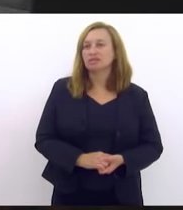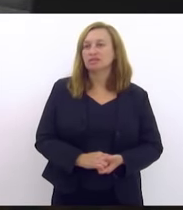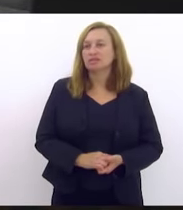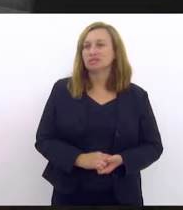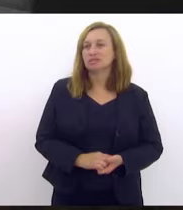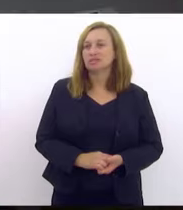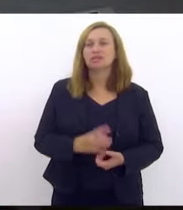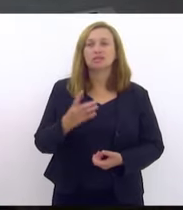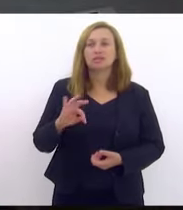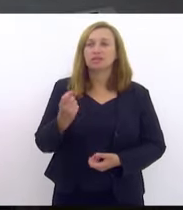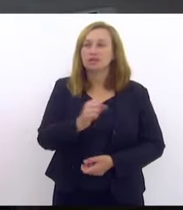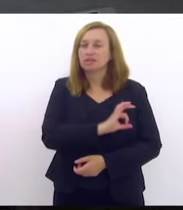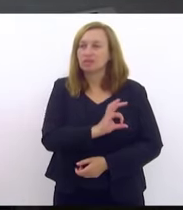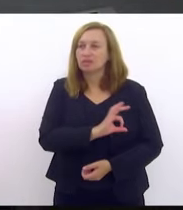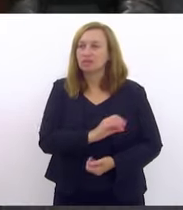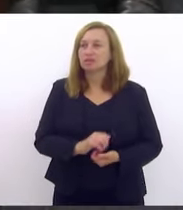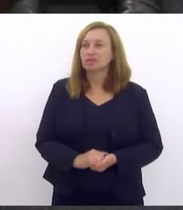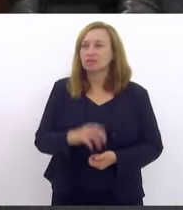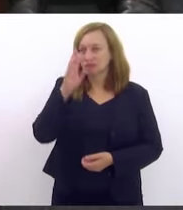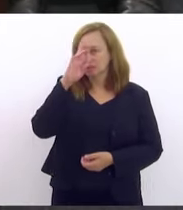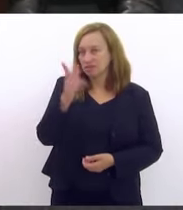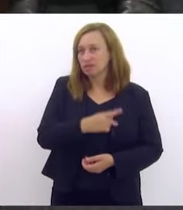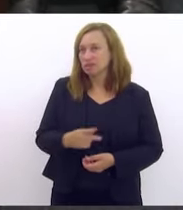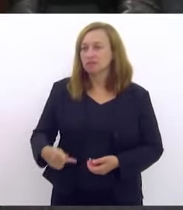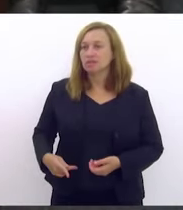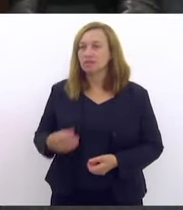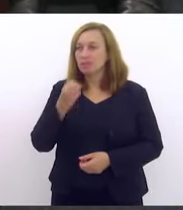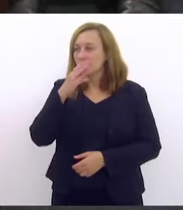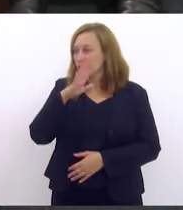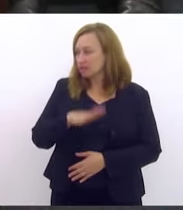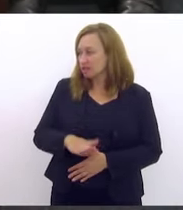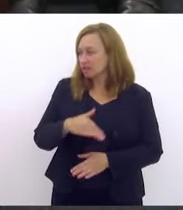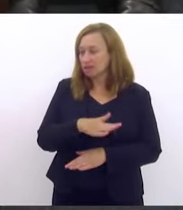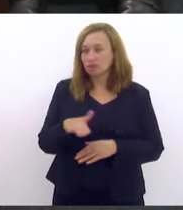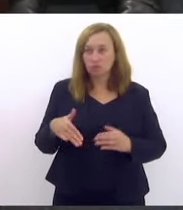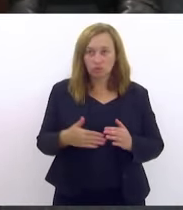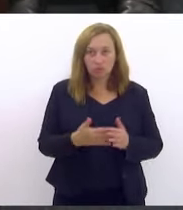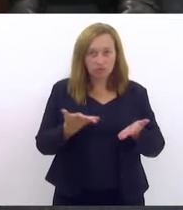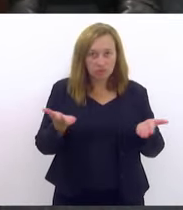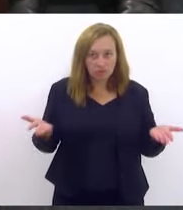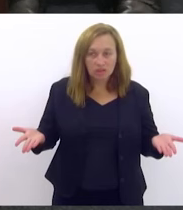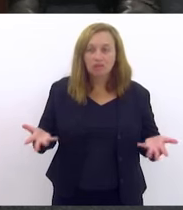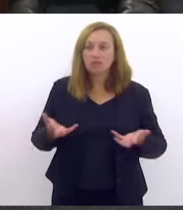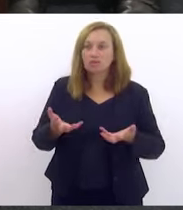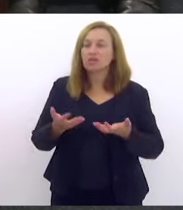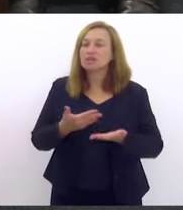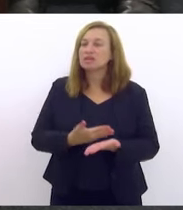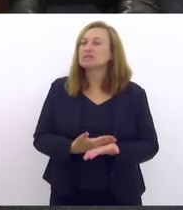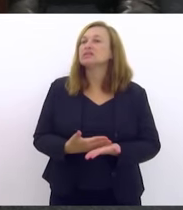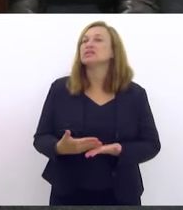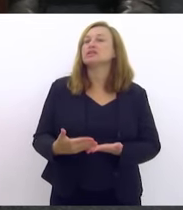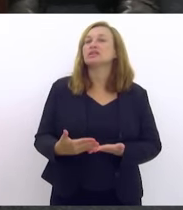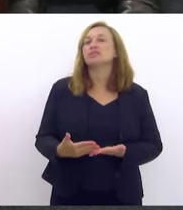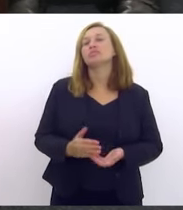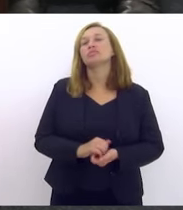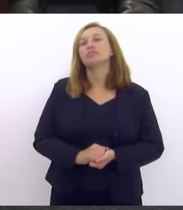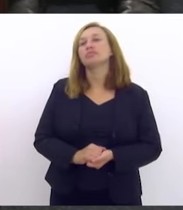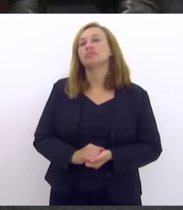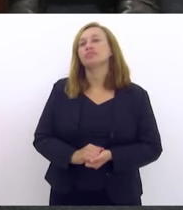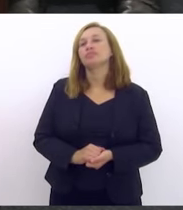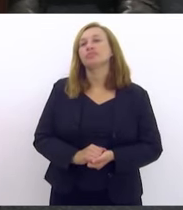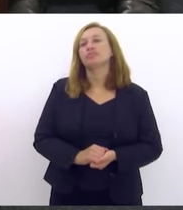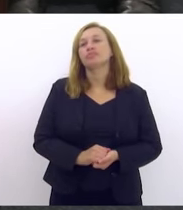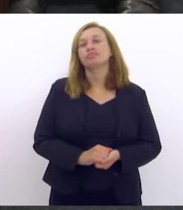Marta Rocha, por favor. Presidente, boa tarde a todas e todos. Eu quero inicialmente dizer